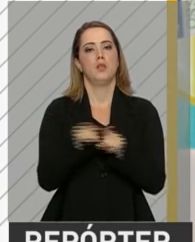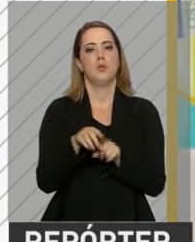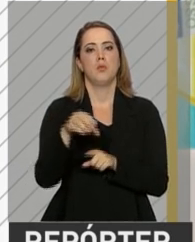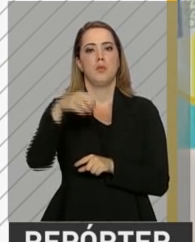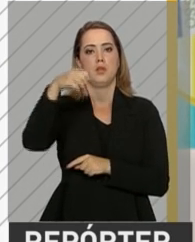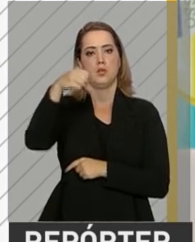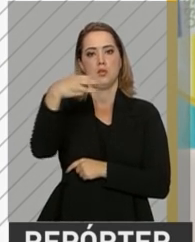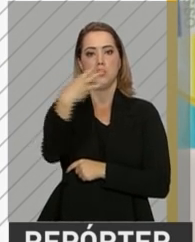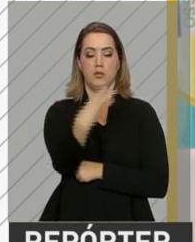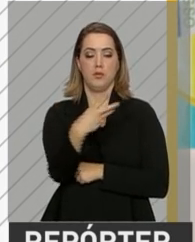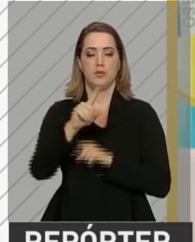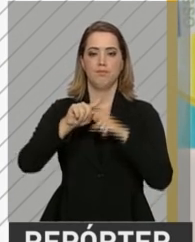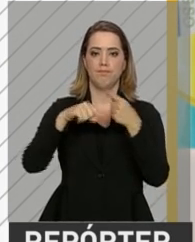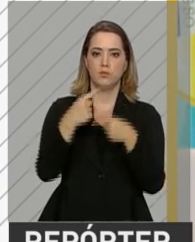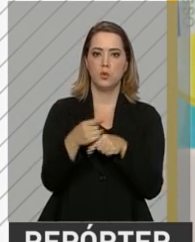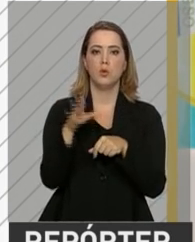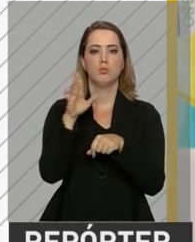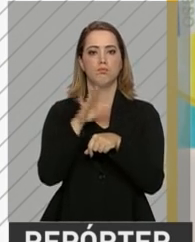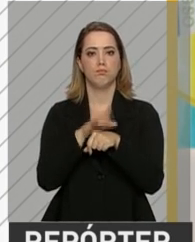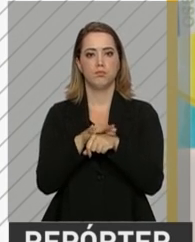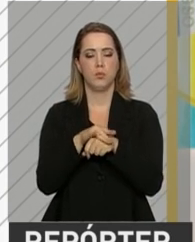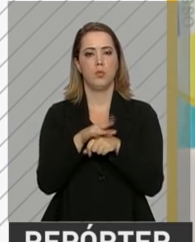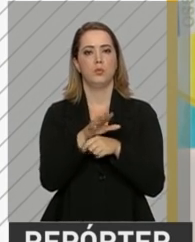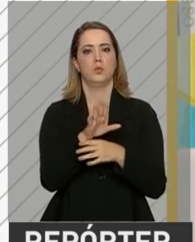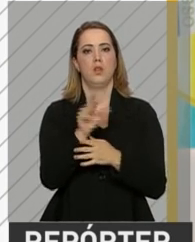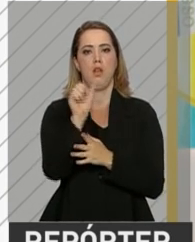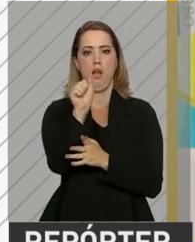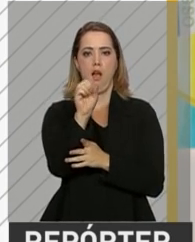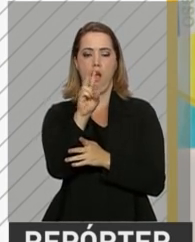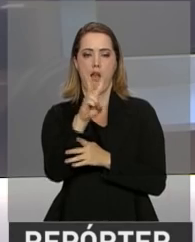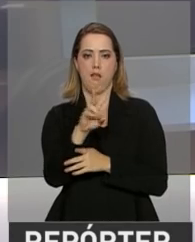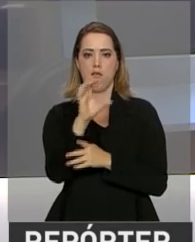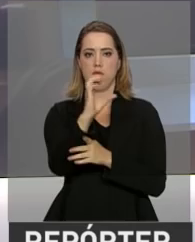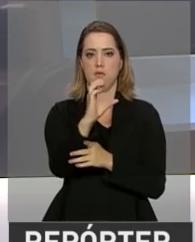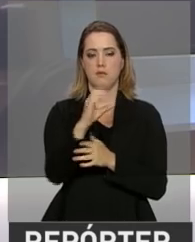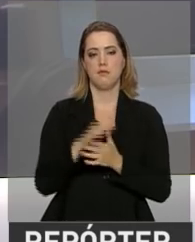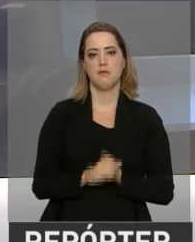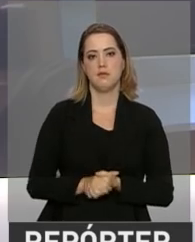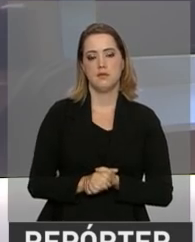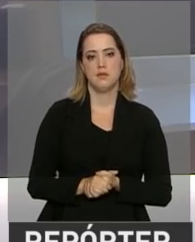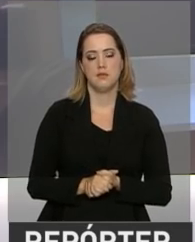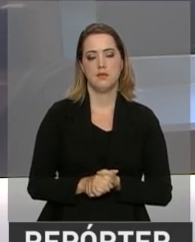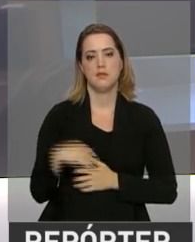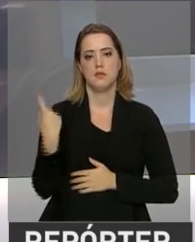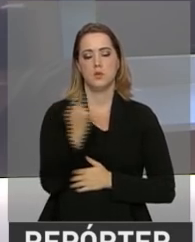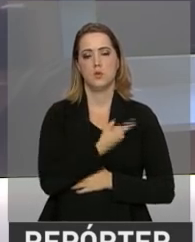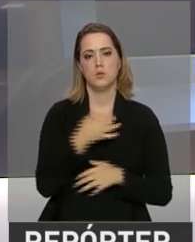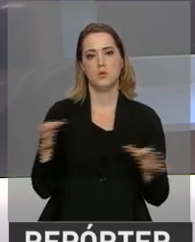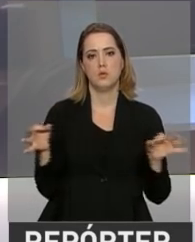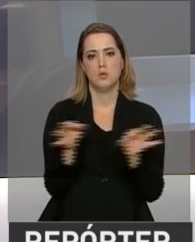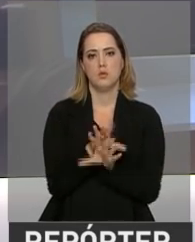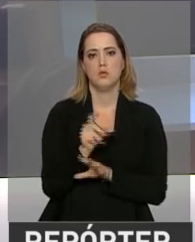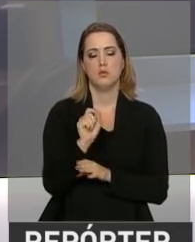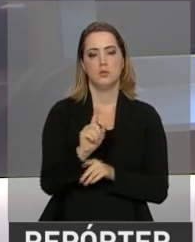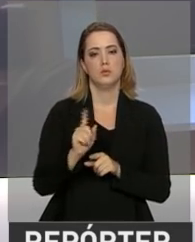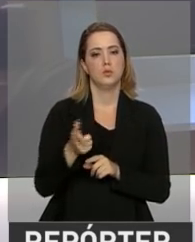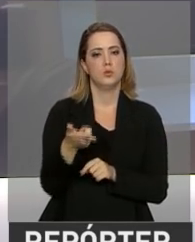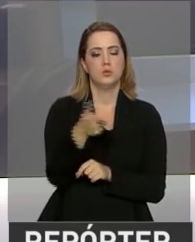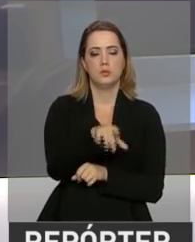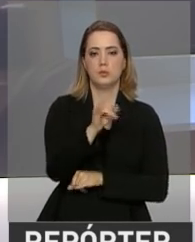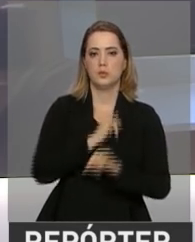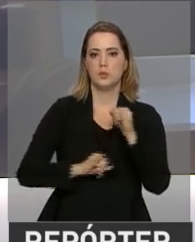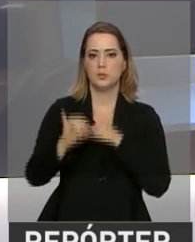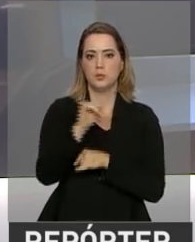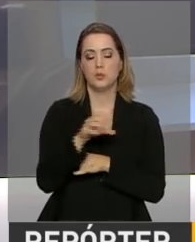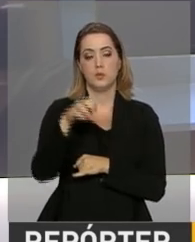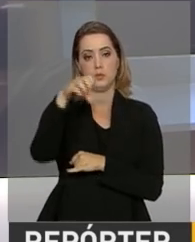93 anos após sofrer um acidente vascular cerebral. Nós ficamos por aqui, voltamos a qualquer momento com